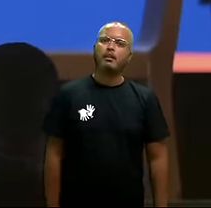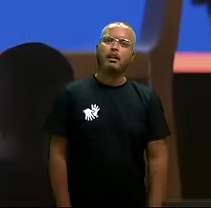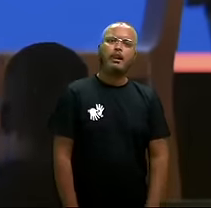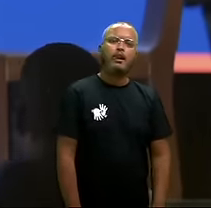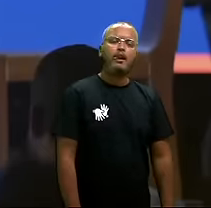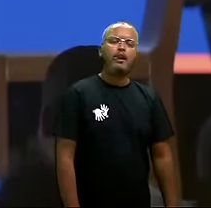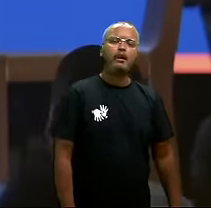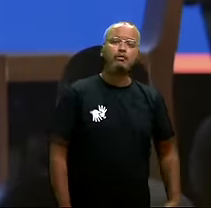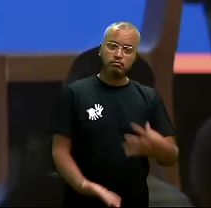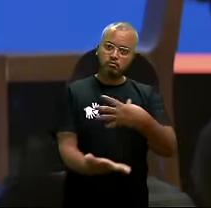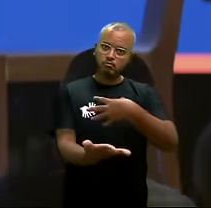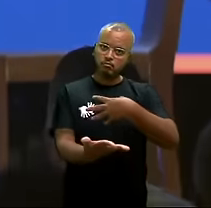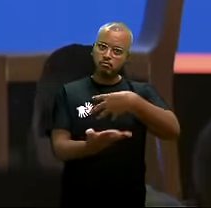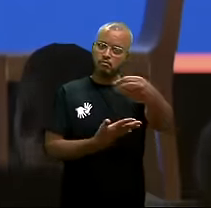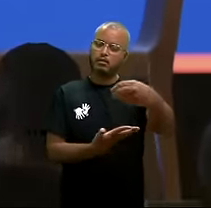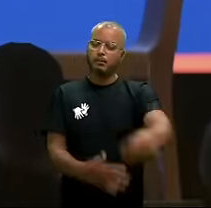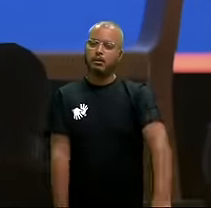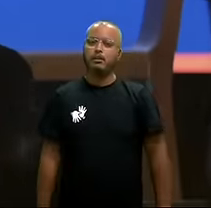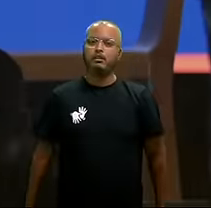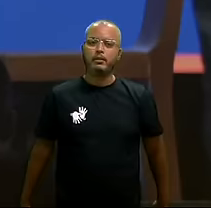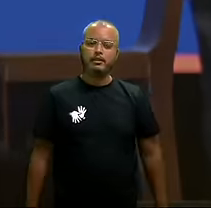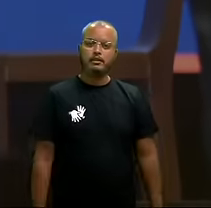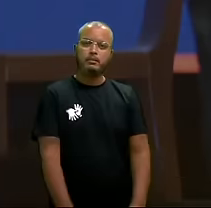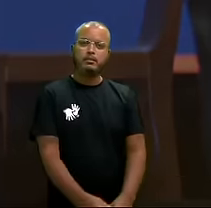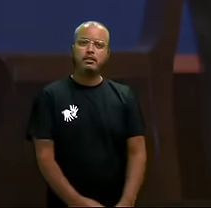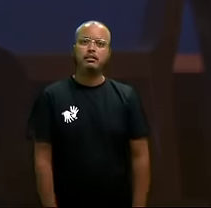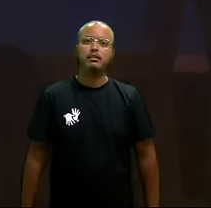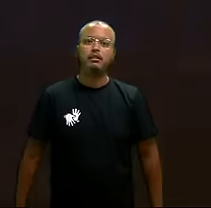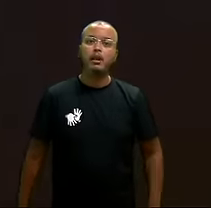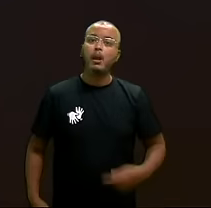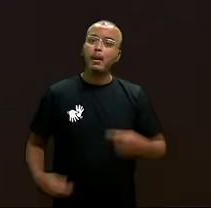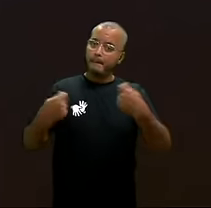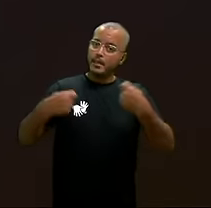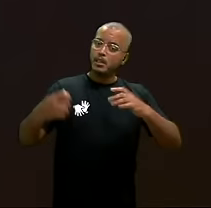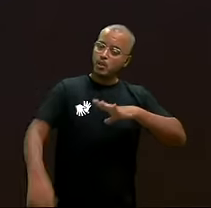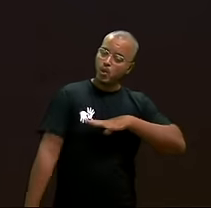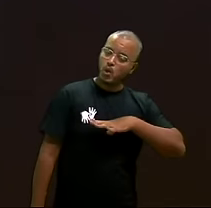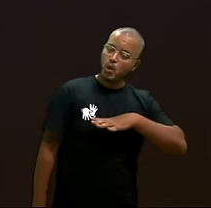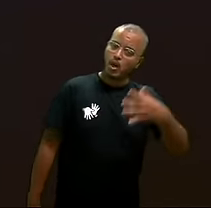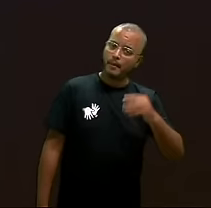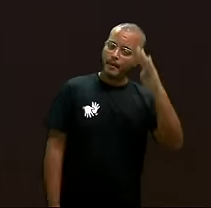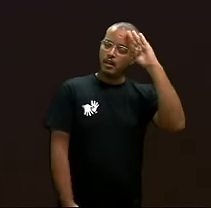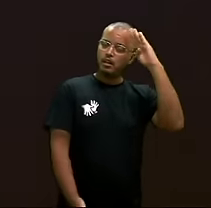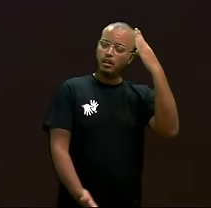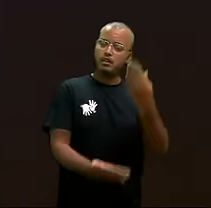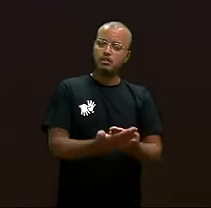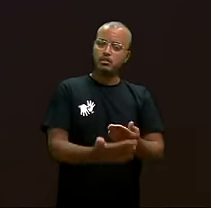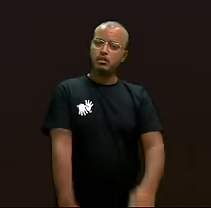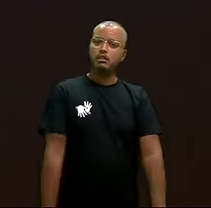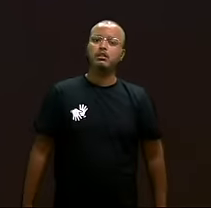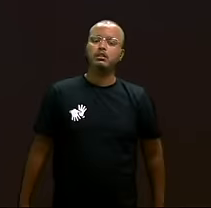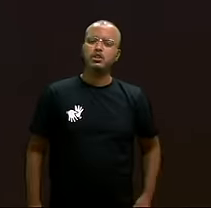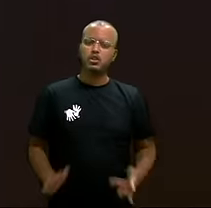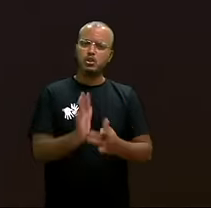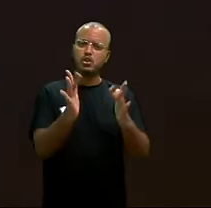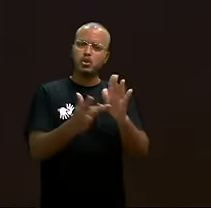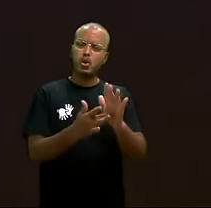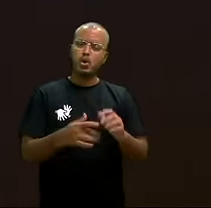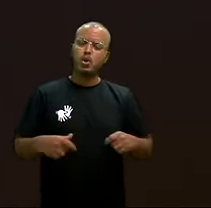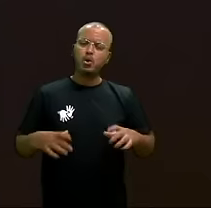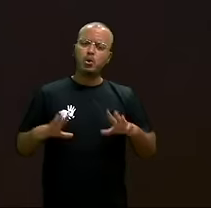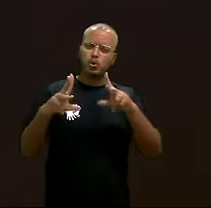Grita comigo assim: eu preciso de coragem para acreditar que Jesus é tudo que eu preciso.